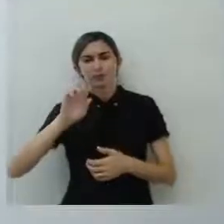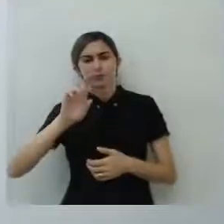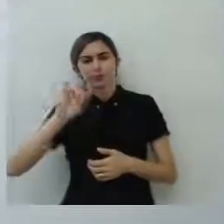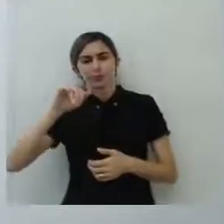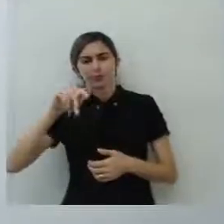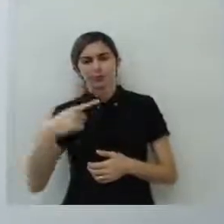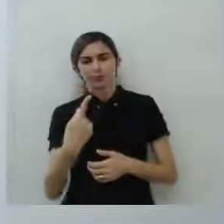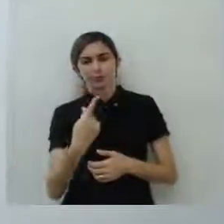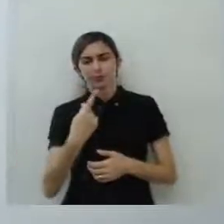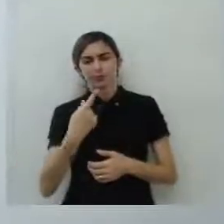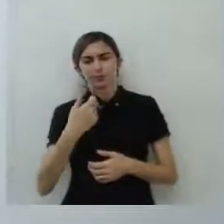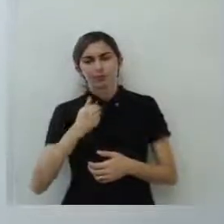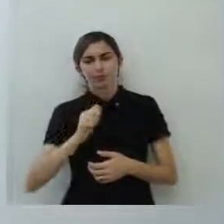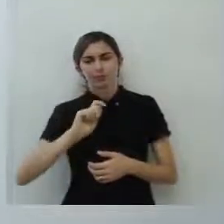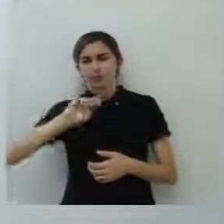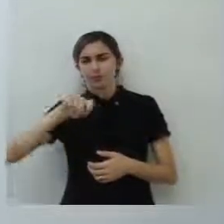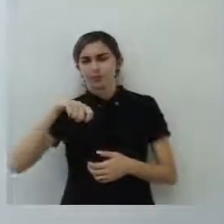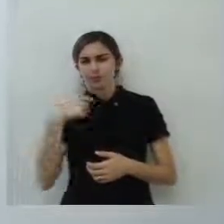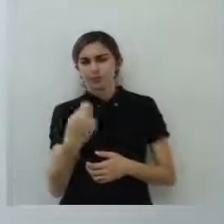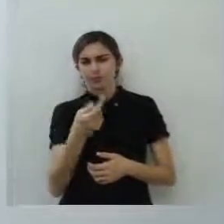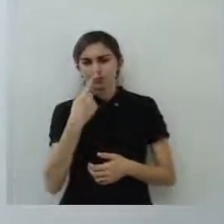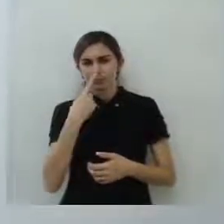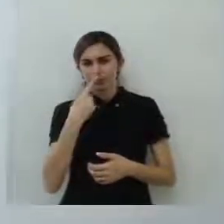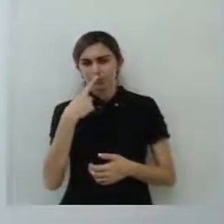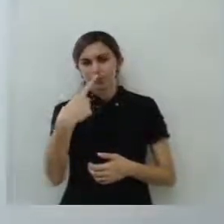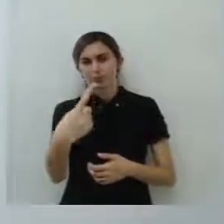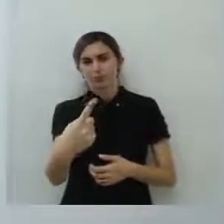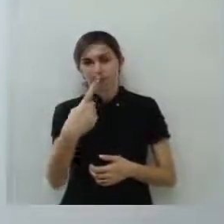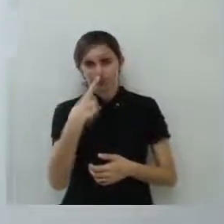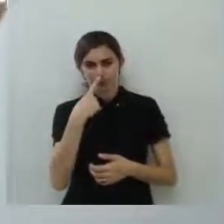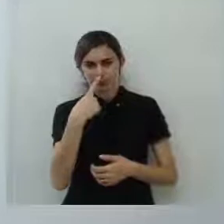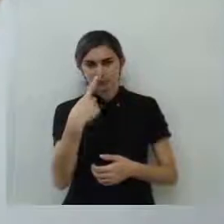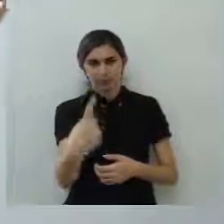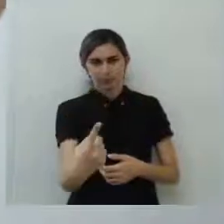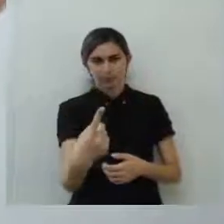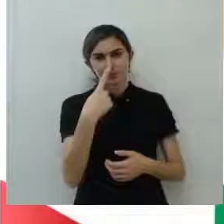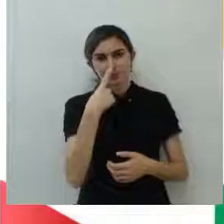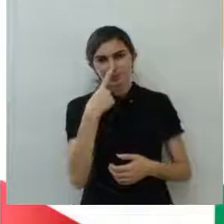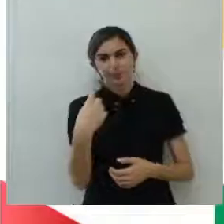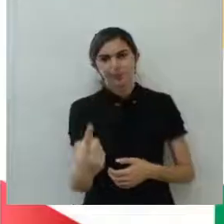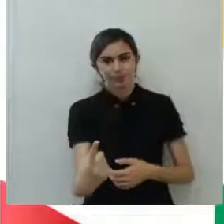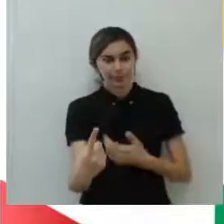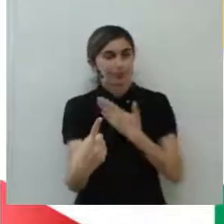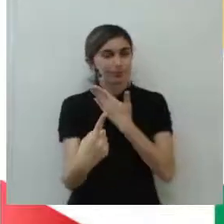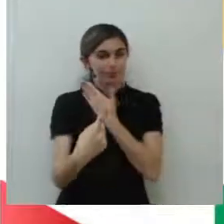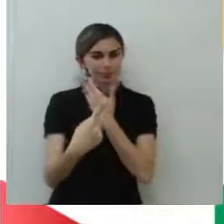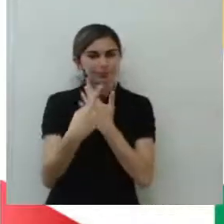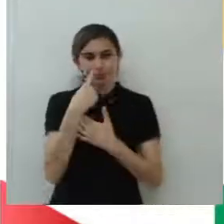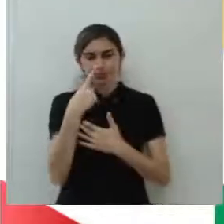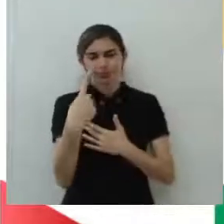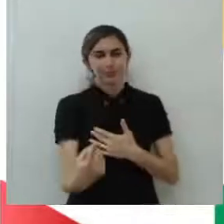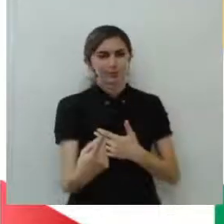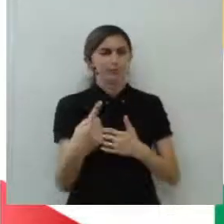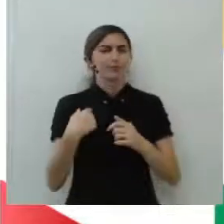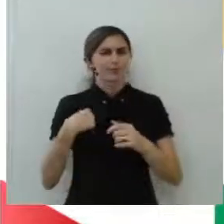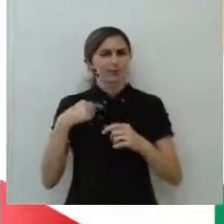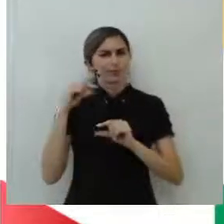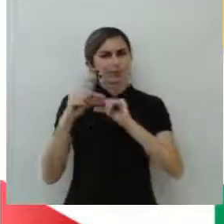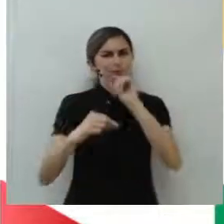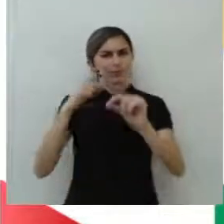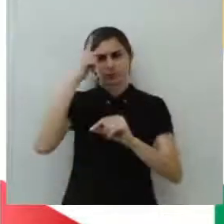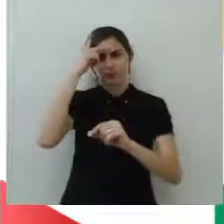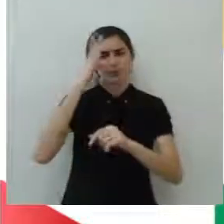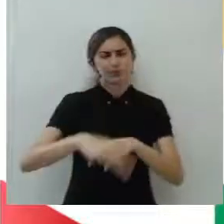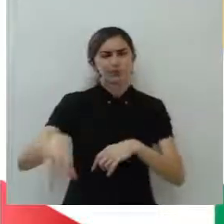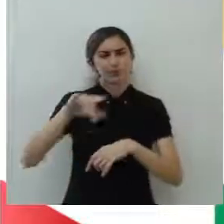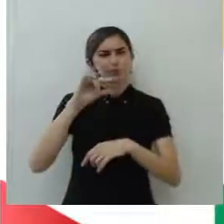o nome artístico de Abelardo Barbosa. O Chacrinha. Inclusive, pouca gente